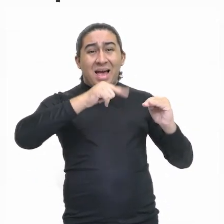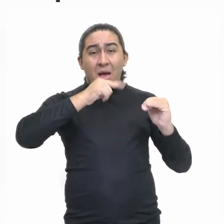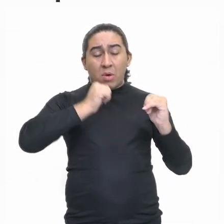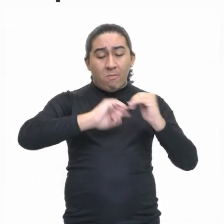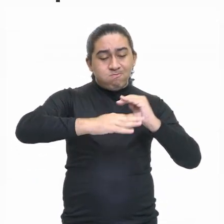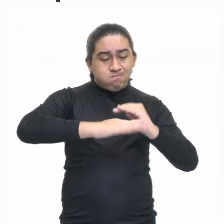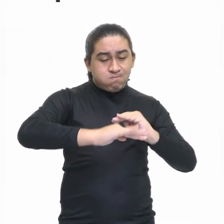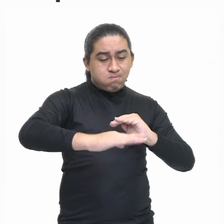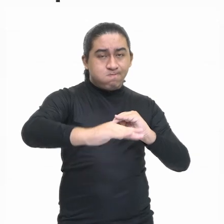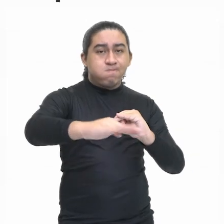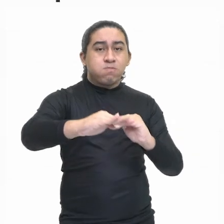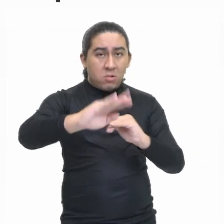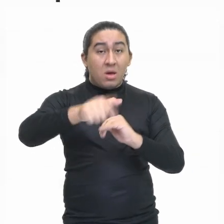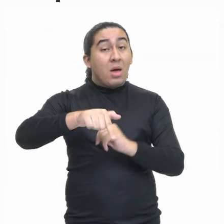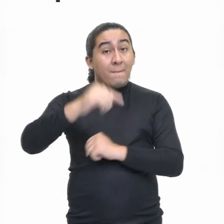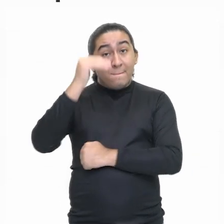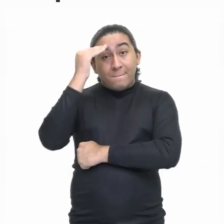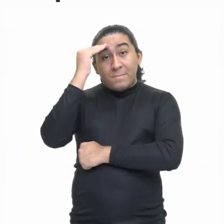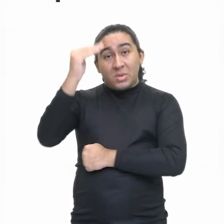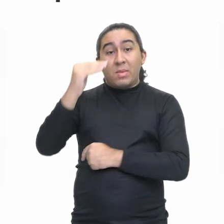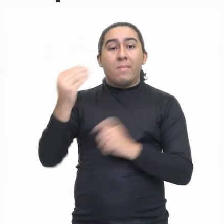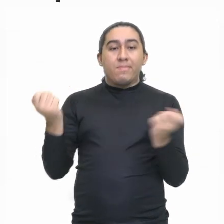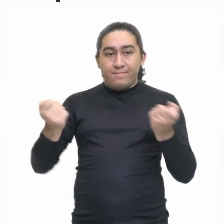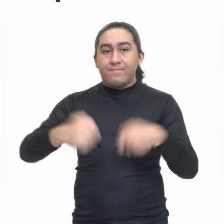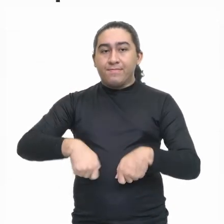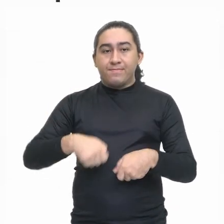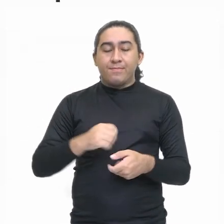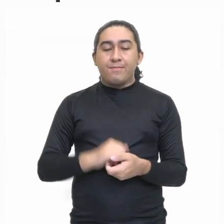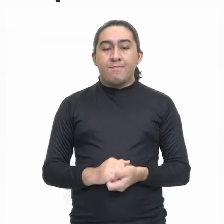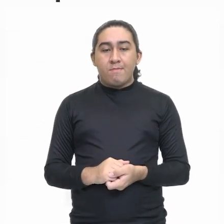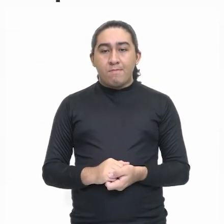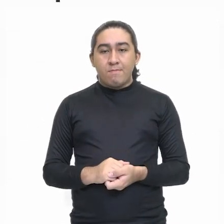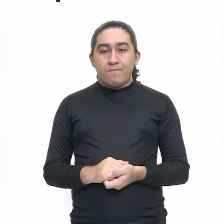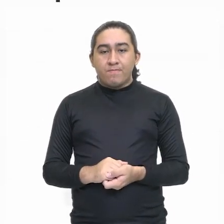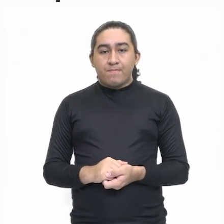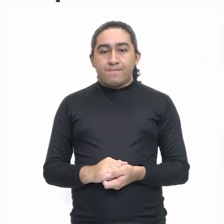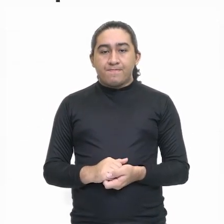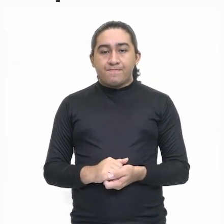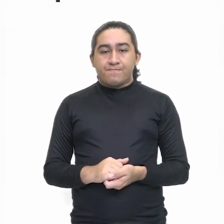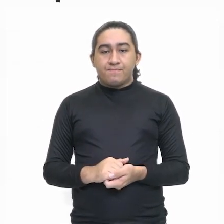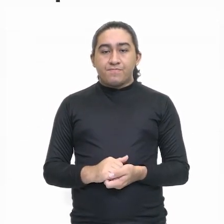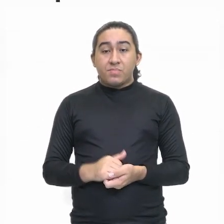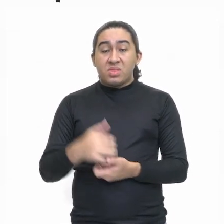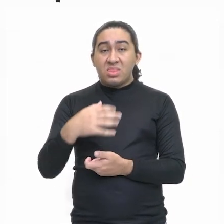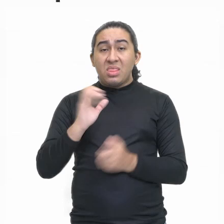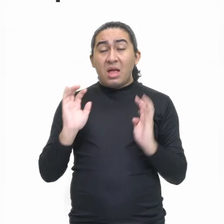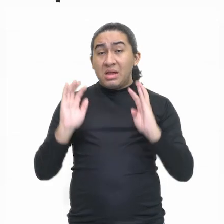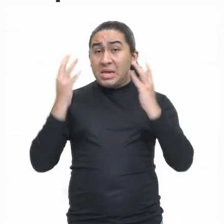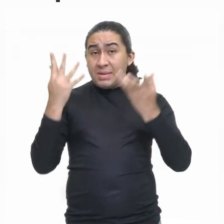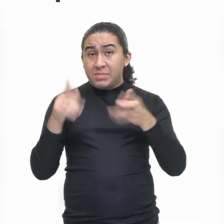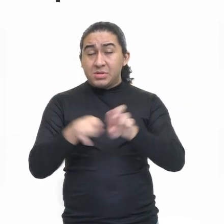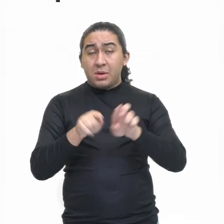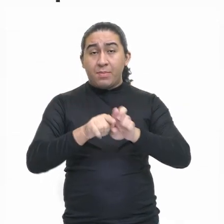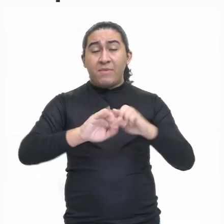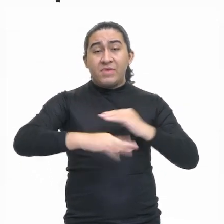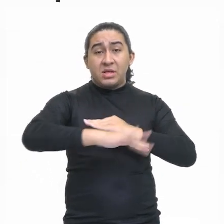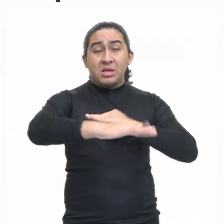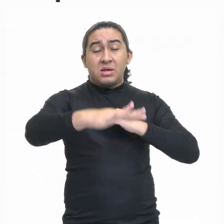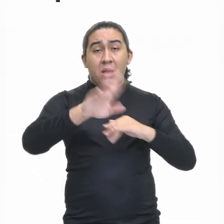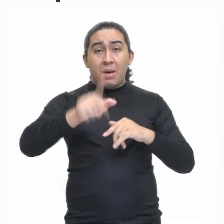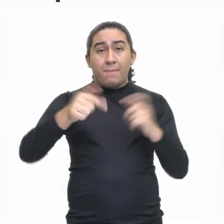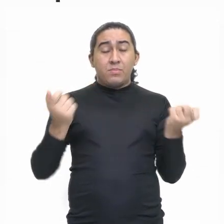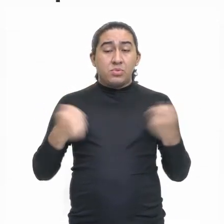mundo, ou seja, sua maior parte é uma área de inundação. Como o clima, né, e vegetação é